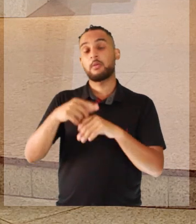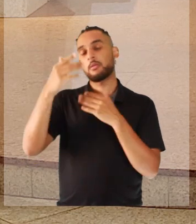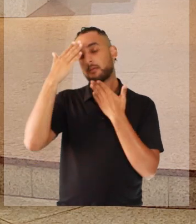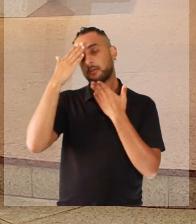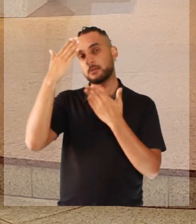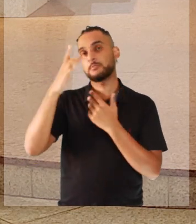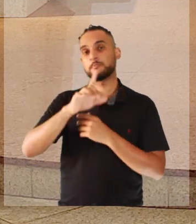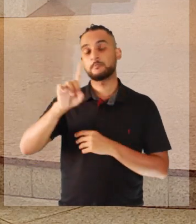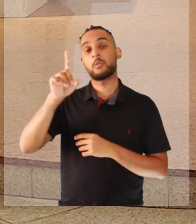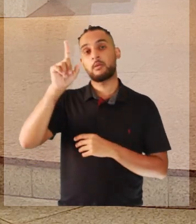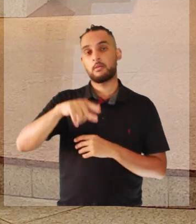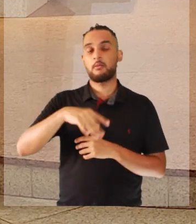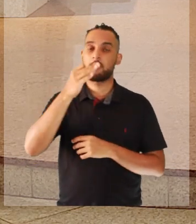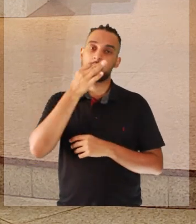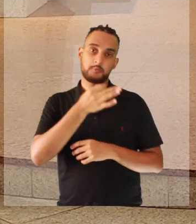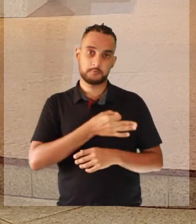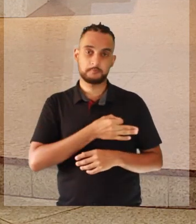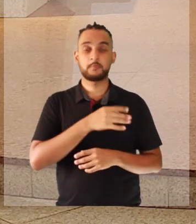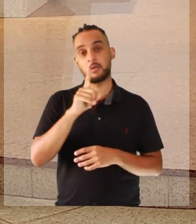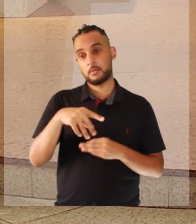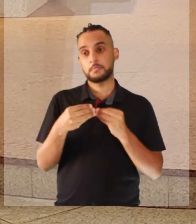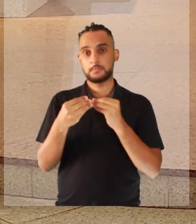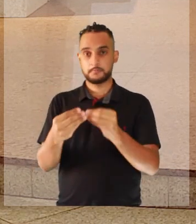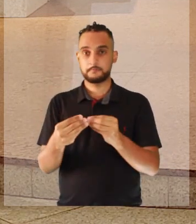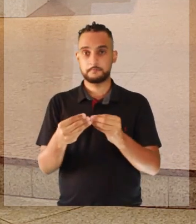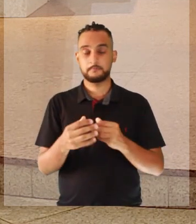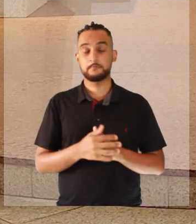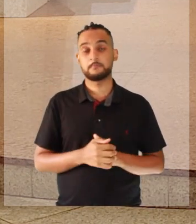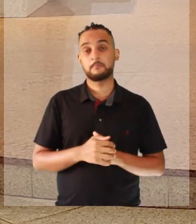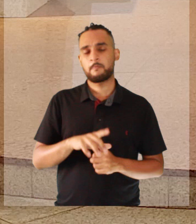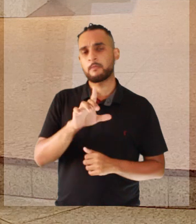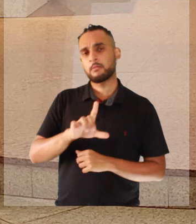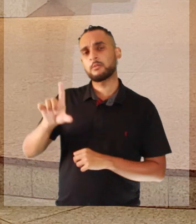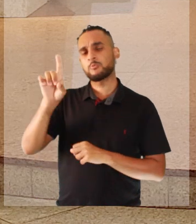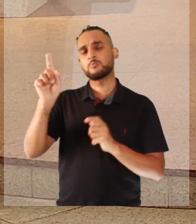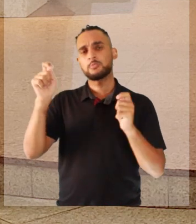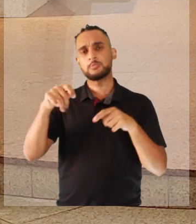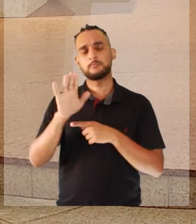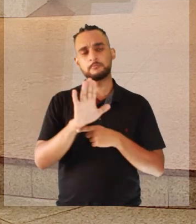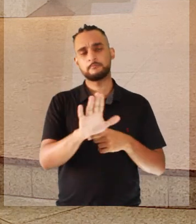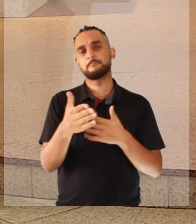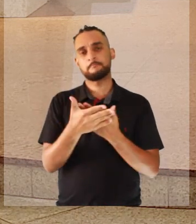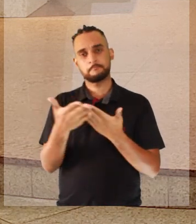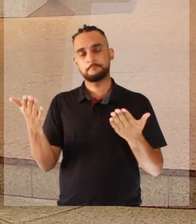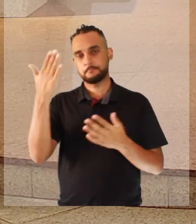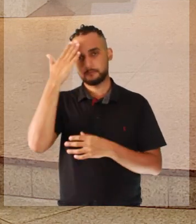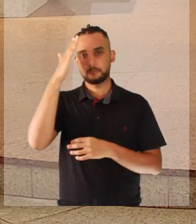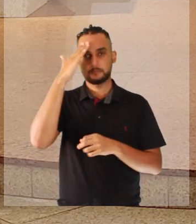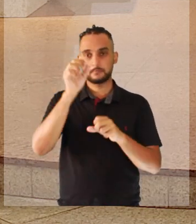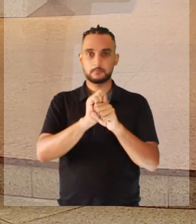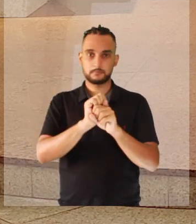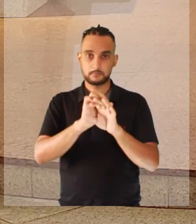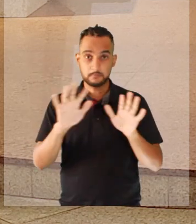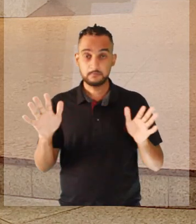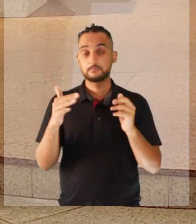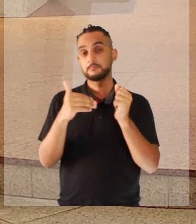esse momento de ação de graça, que é a Eucaristia, a Santa Missa. Que Deus possa ajudar a você